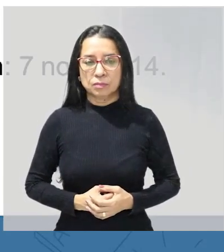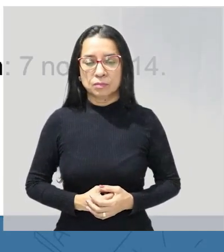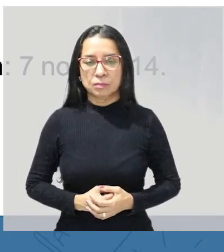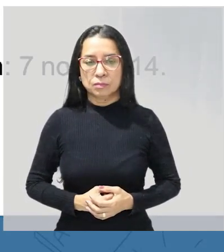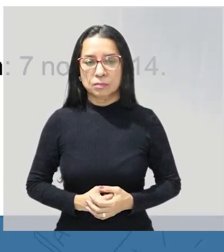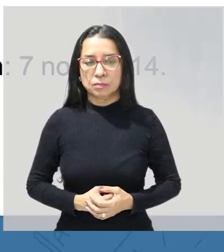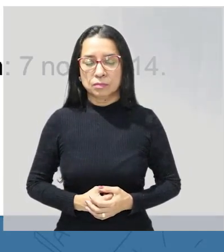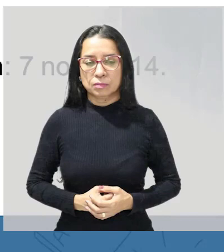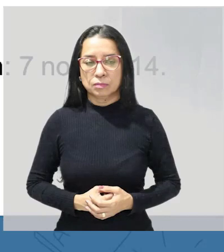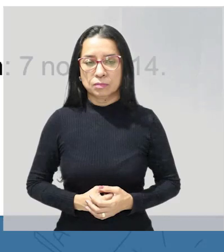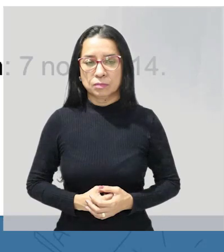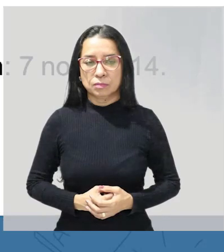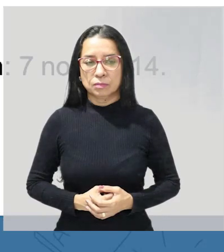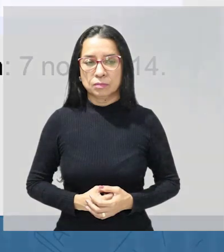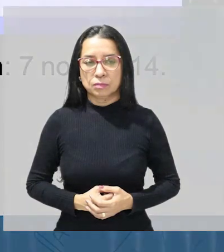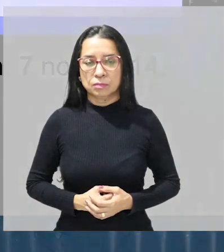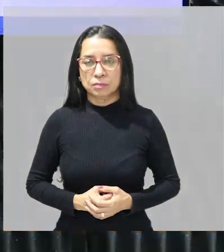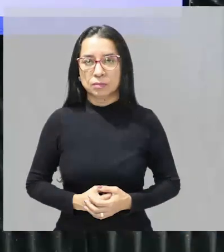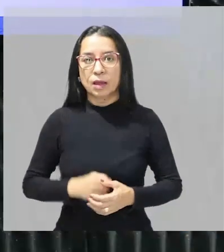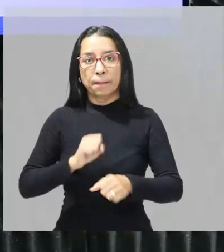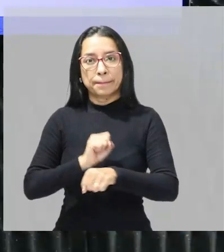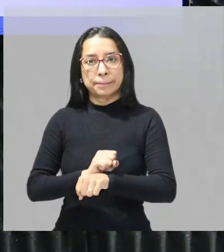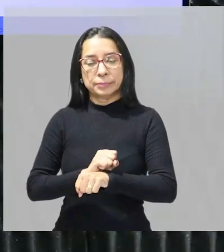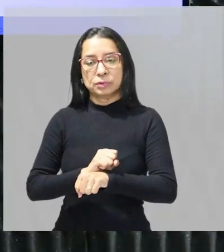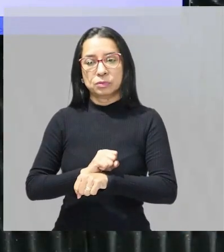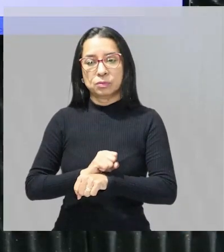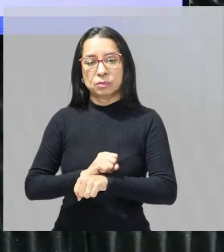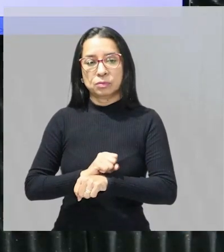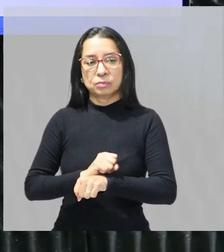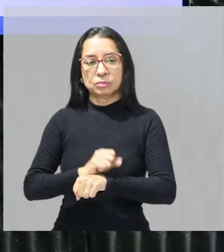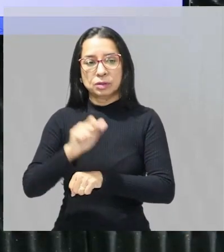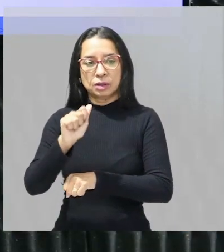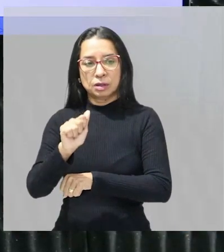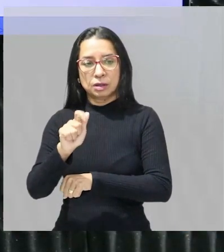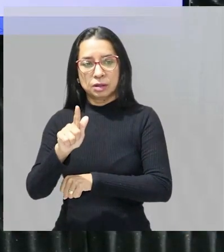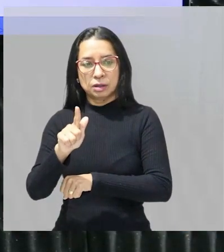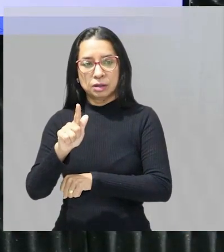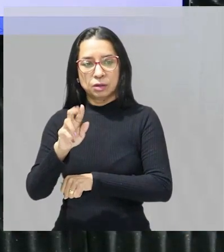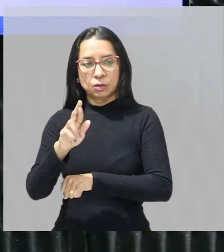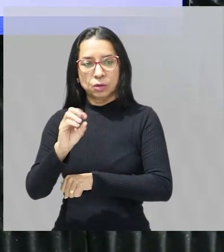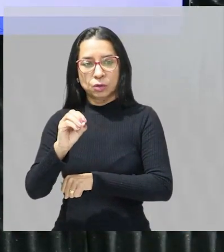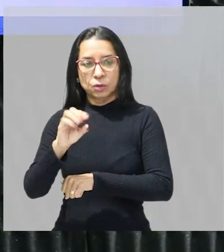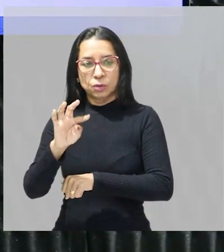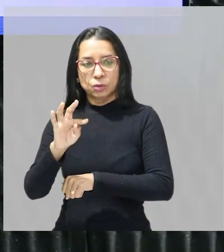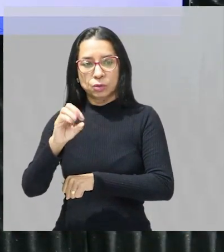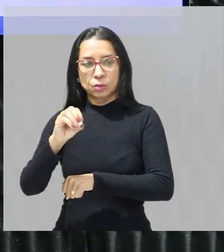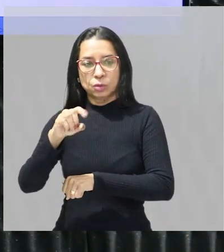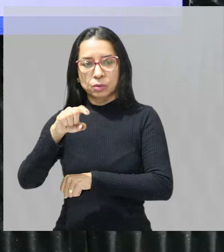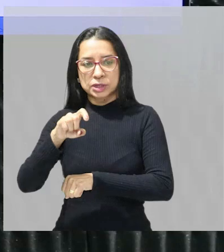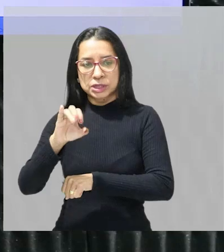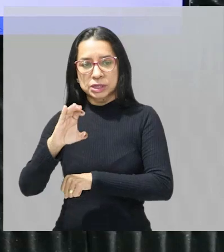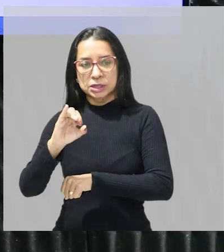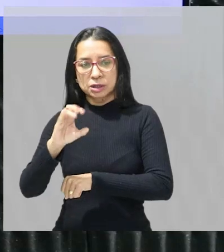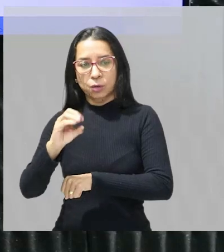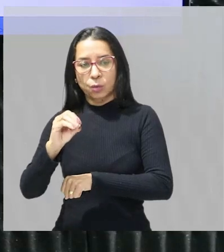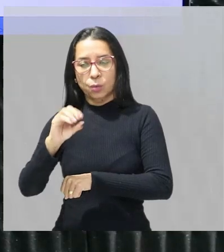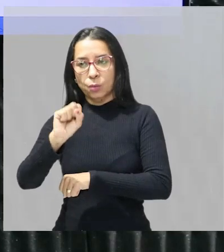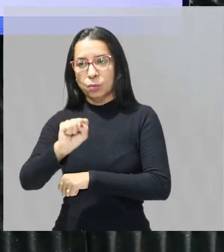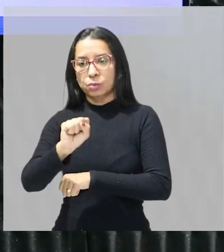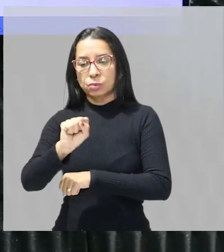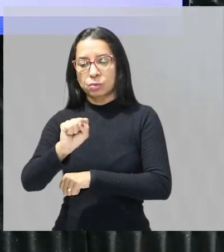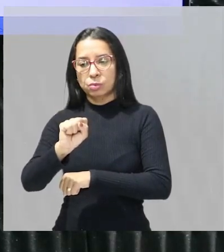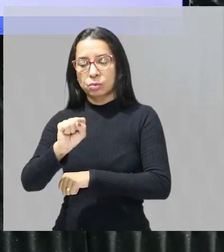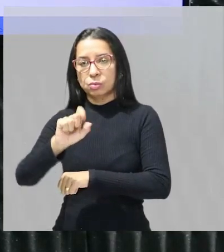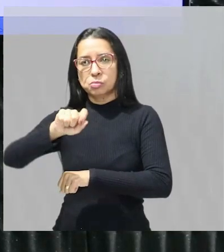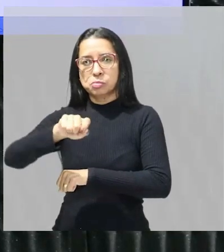de toneladas de agrotóxicos. Parou aí. Que insumo que ele está falando? Agrotóxico. Ou seja, qual é a consequência da utilização